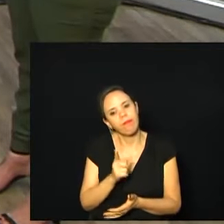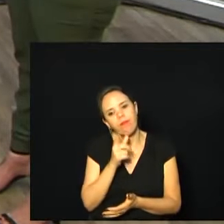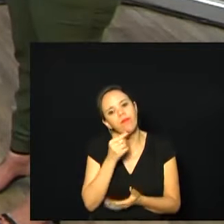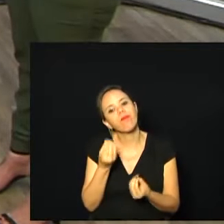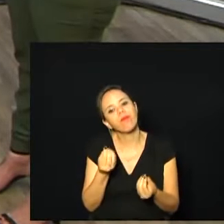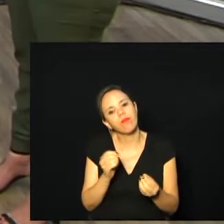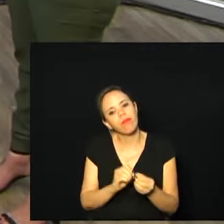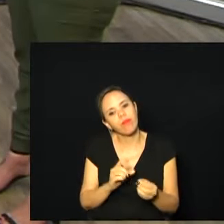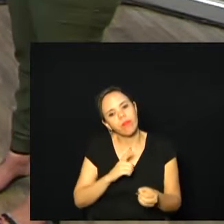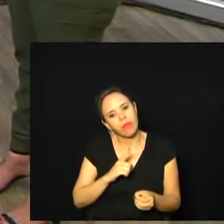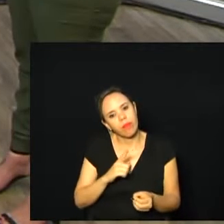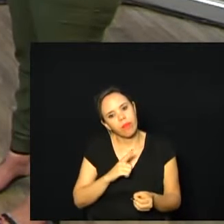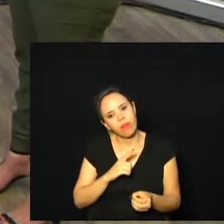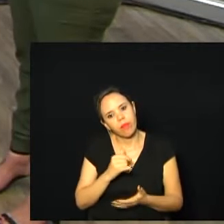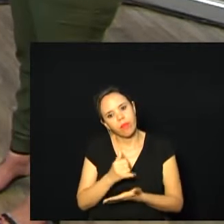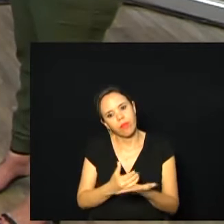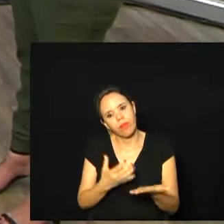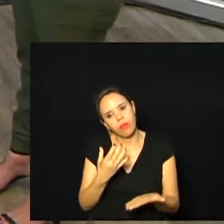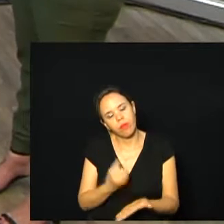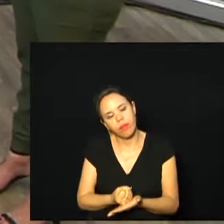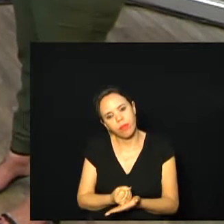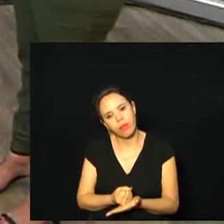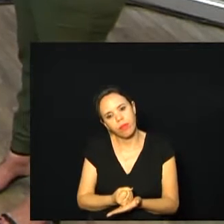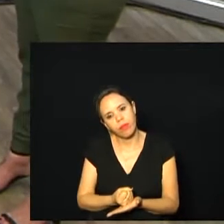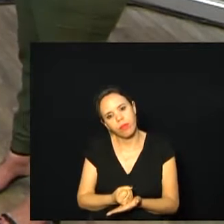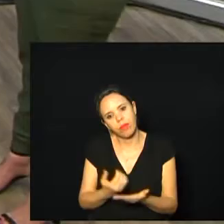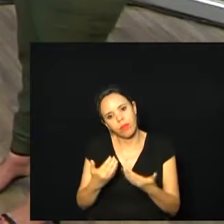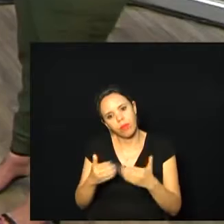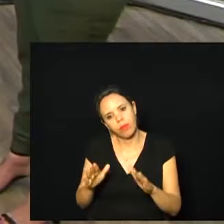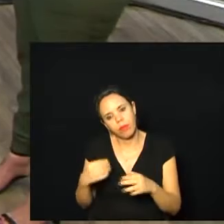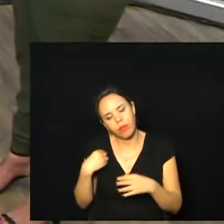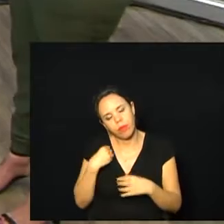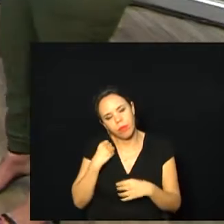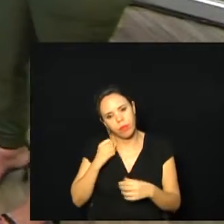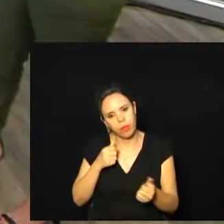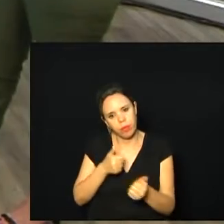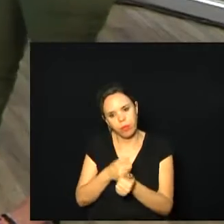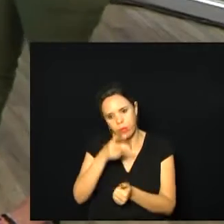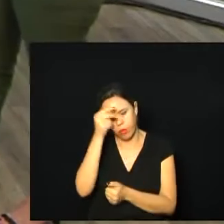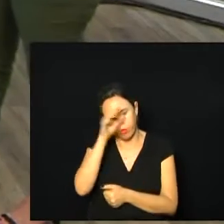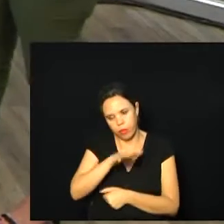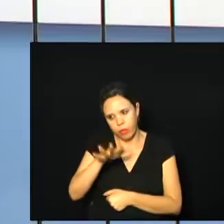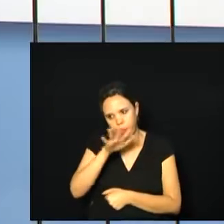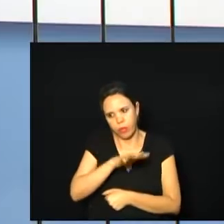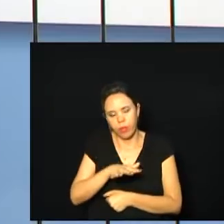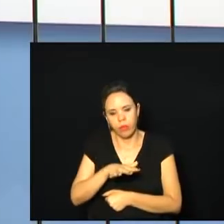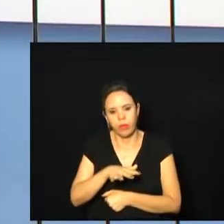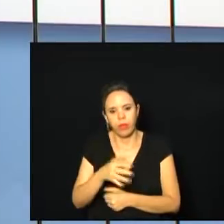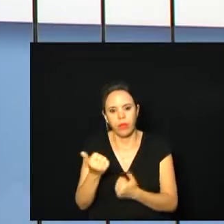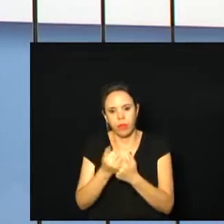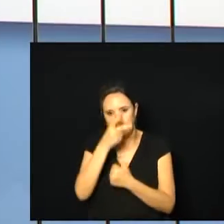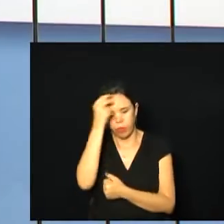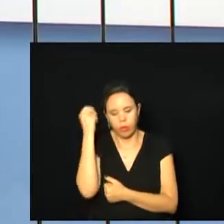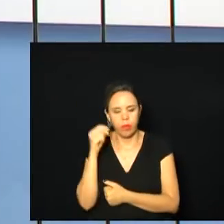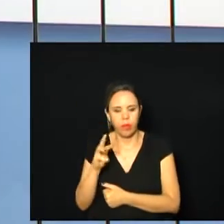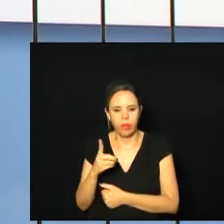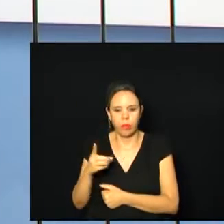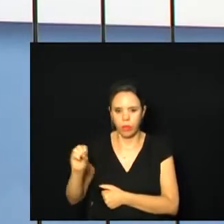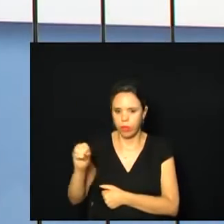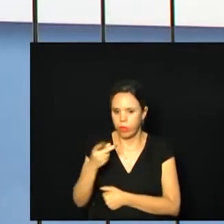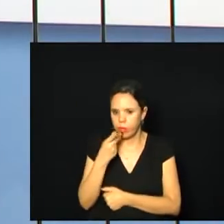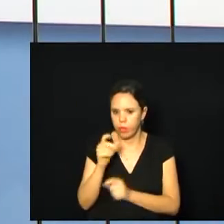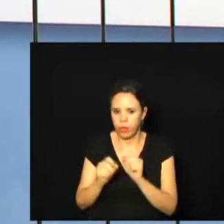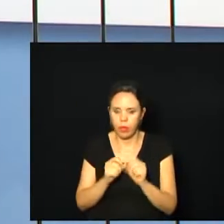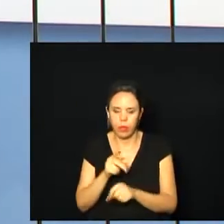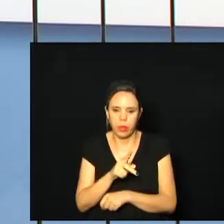água, existe um refis? O lançamento foi agora há pouco pela Prefeitura. O vice-prefeito Vanderlei de Almeida